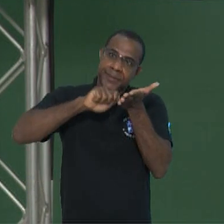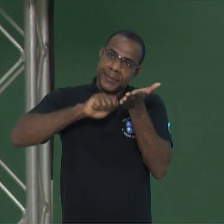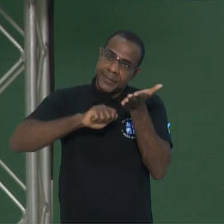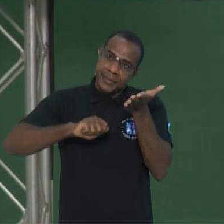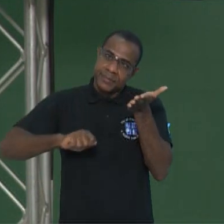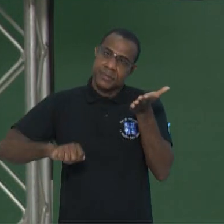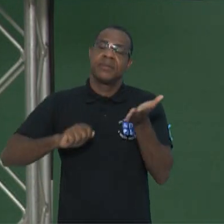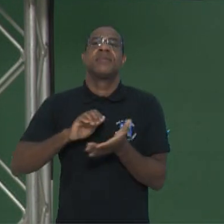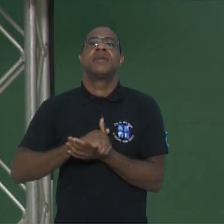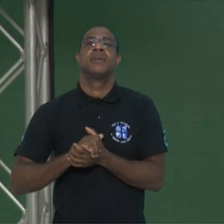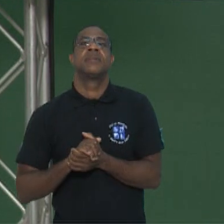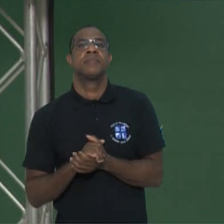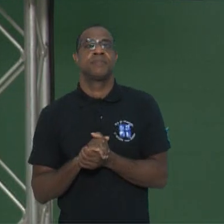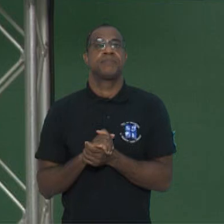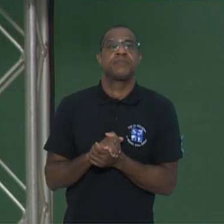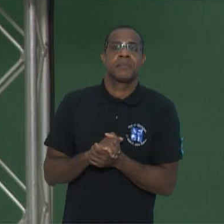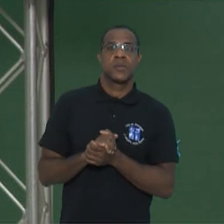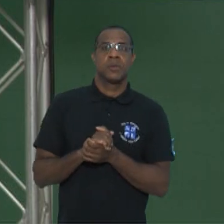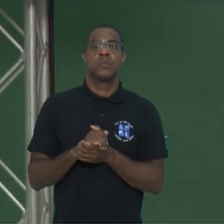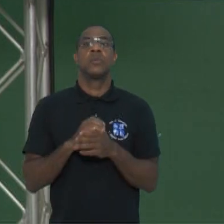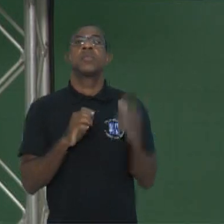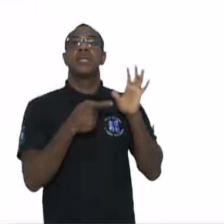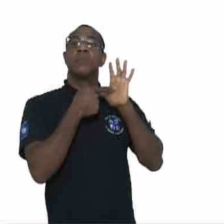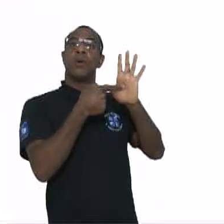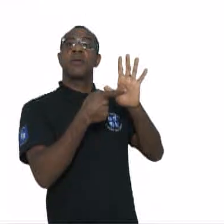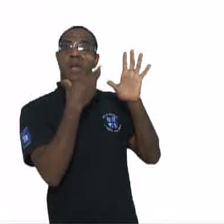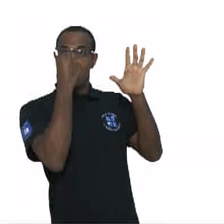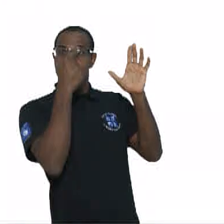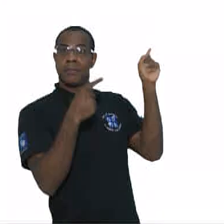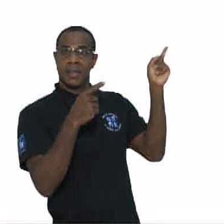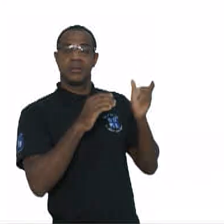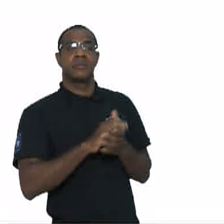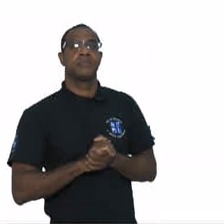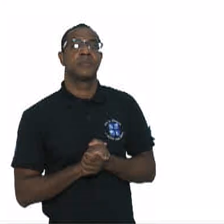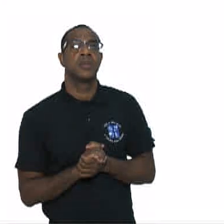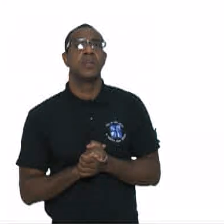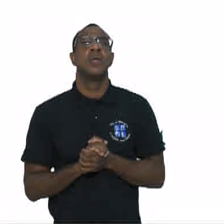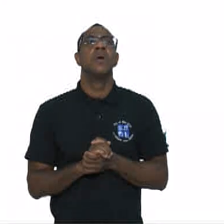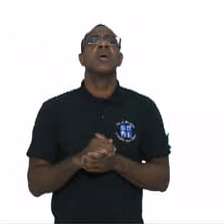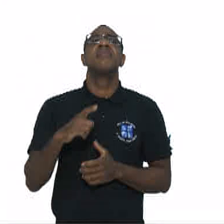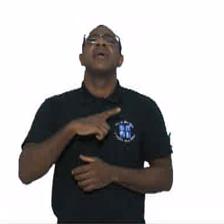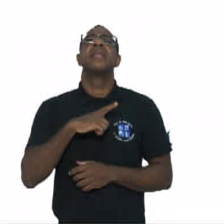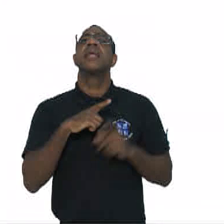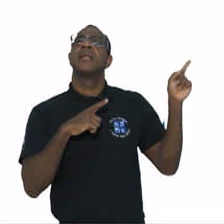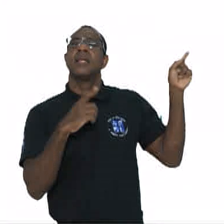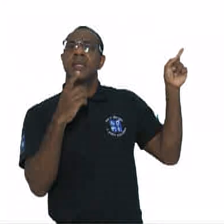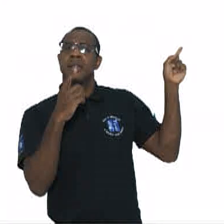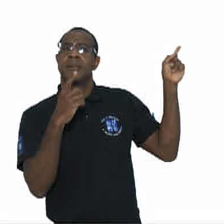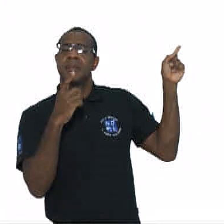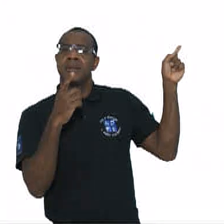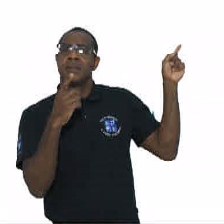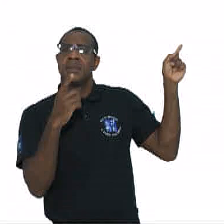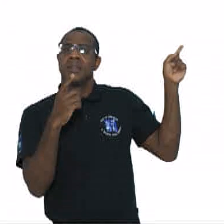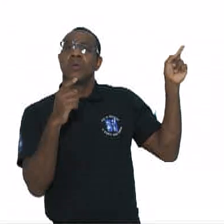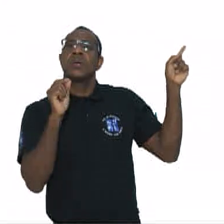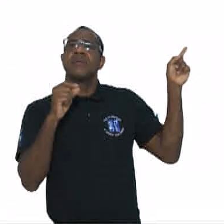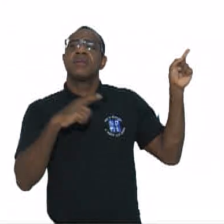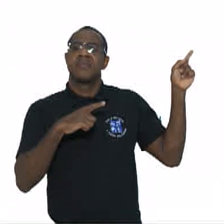respeito do que a imagem sugere para nós. Então, o que nós vamos ter ali de consequências